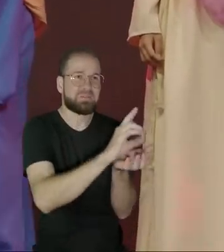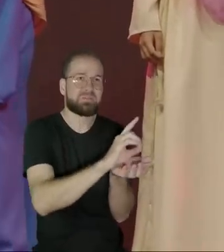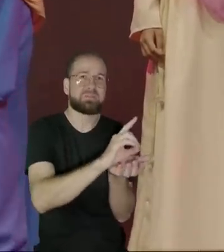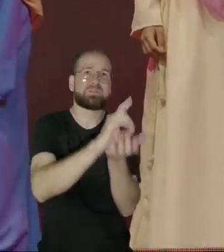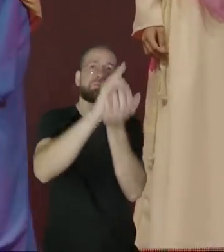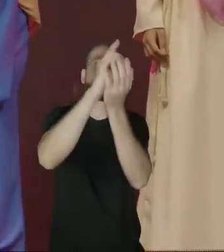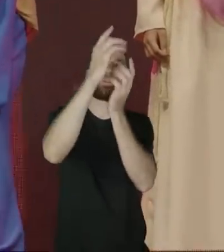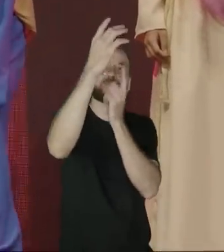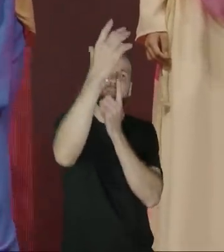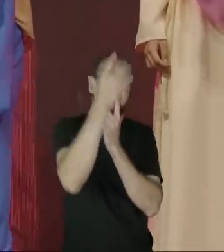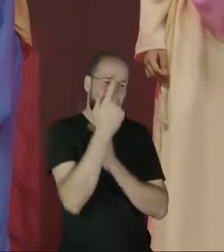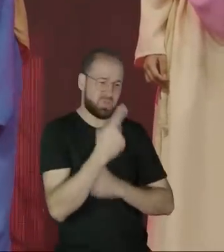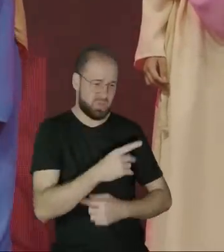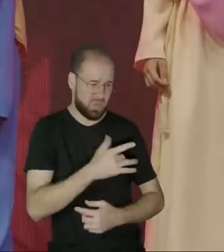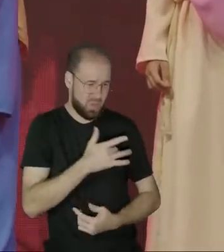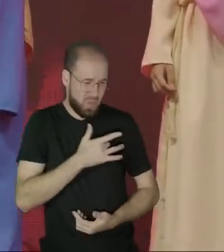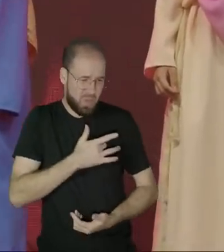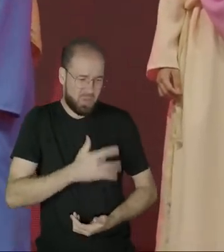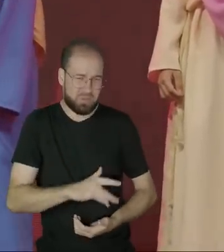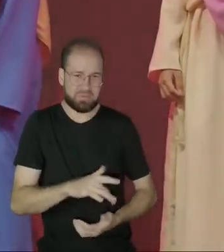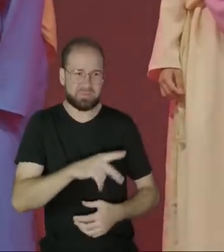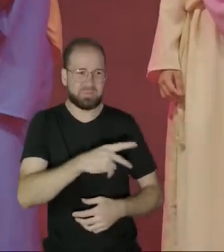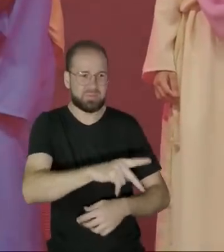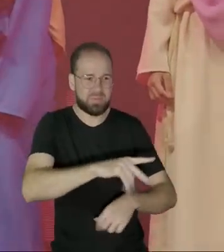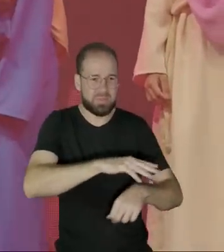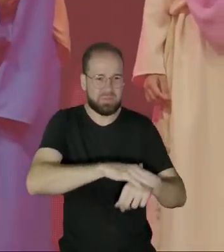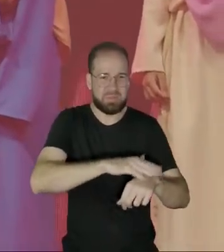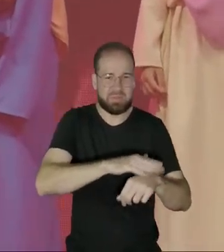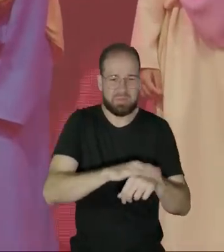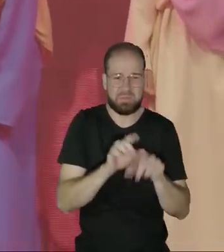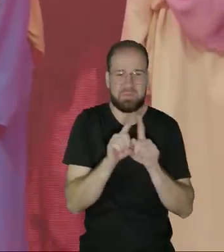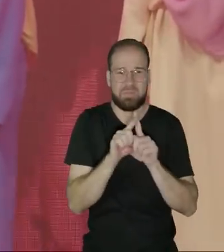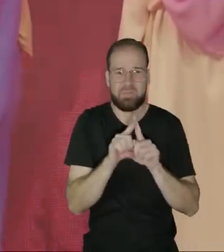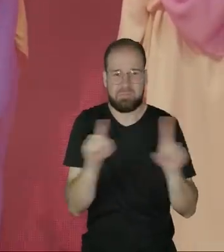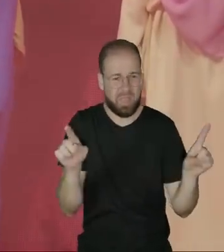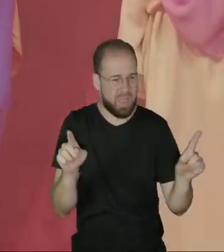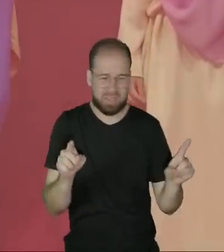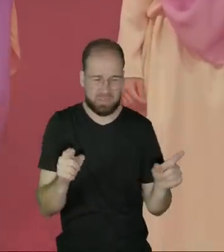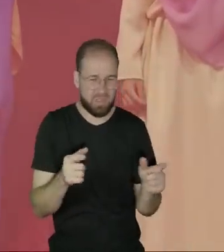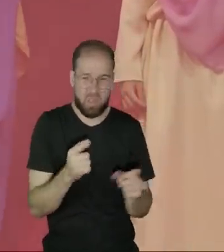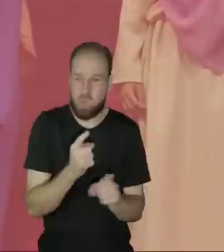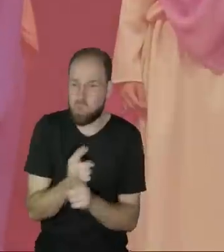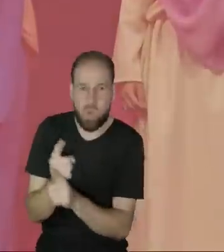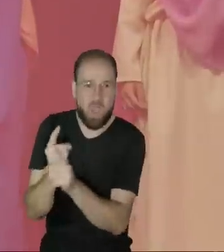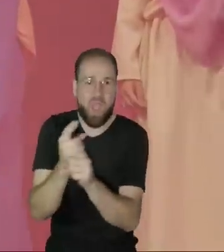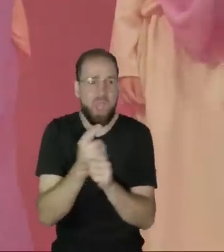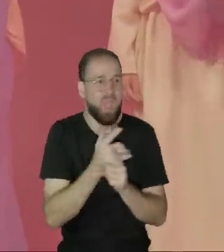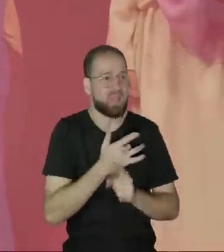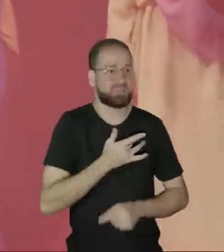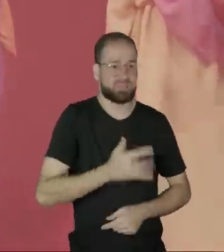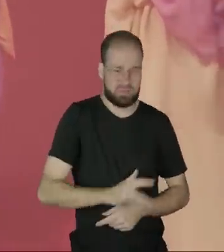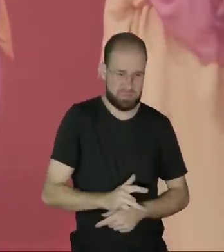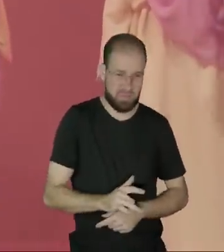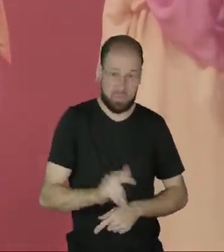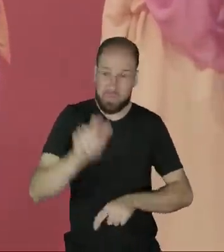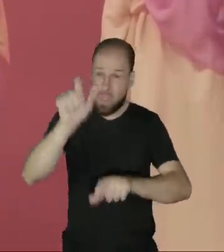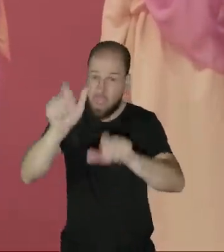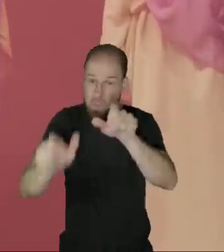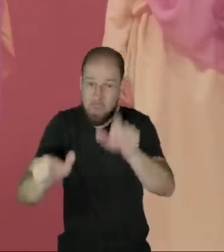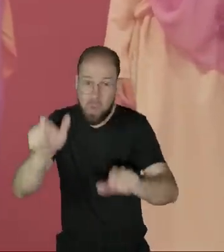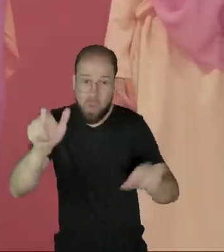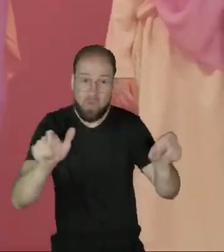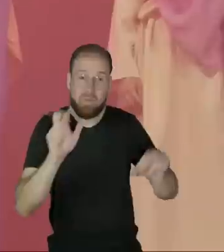Inspirais a compaixão às suas próprias feras, mas não achais a piedade. Ouve o que aquele povo